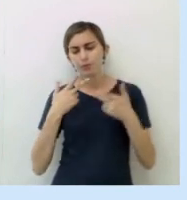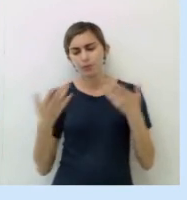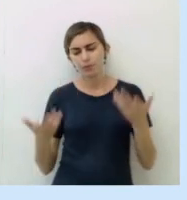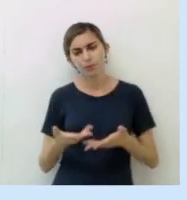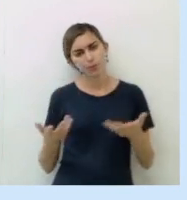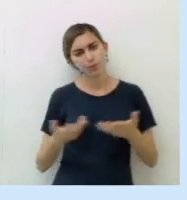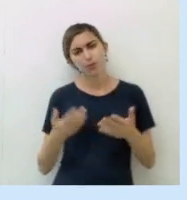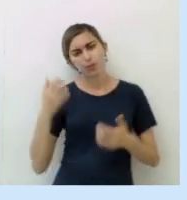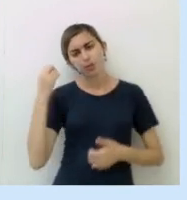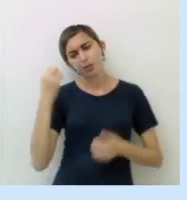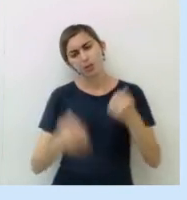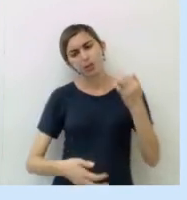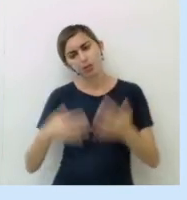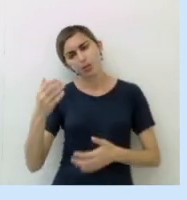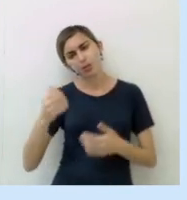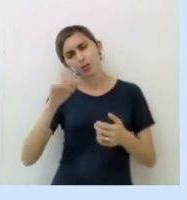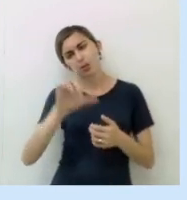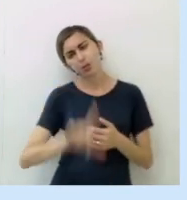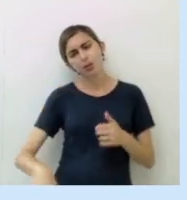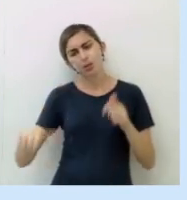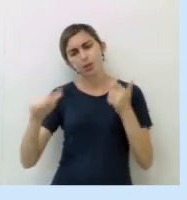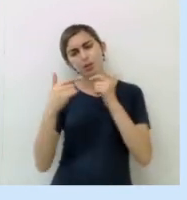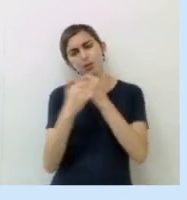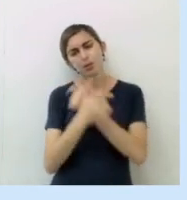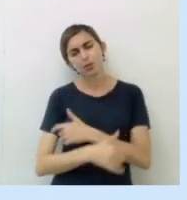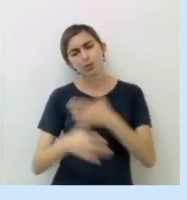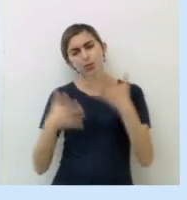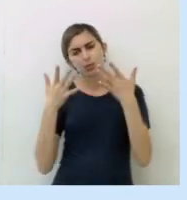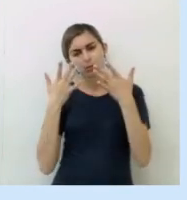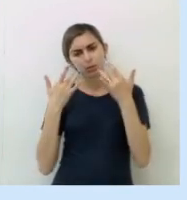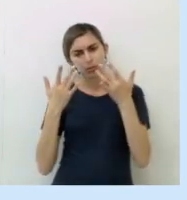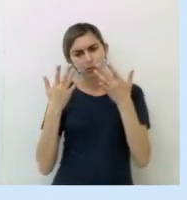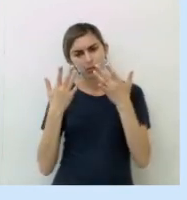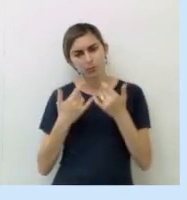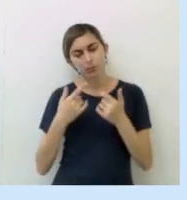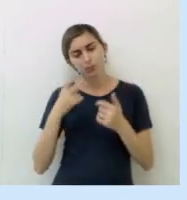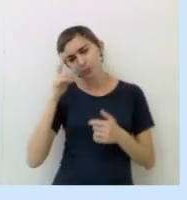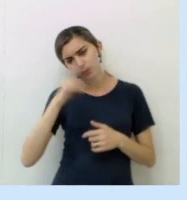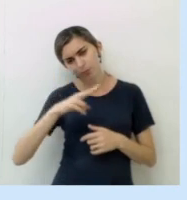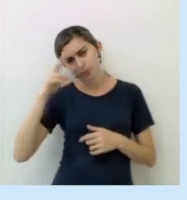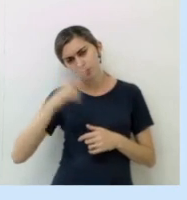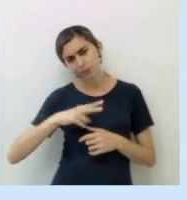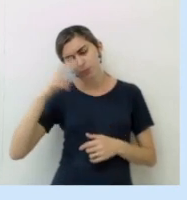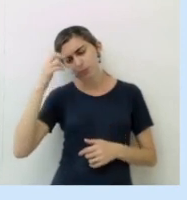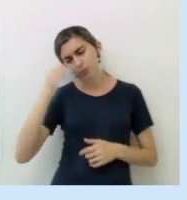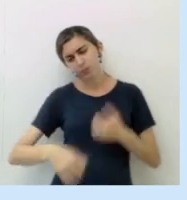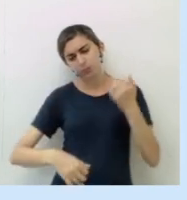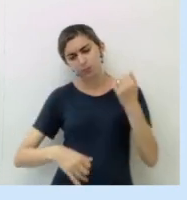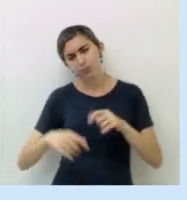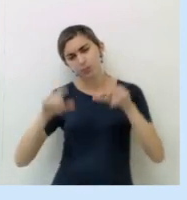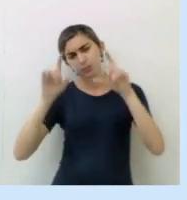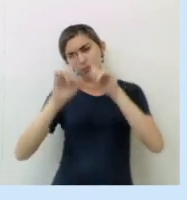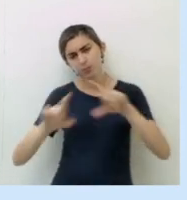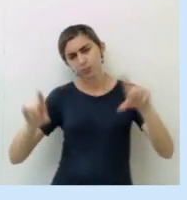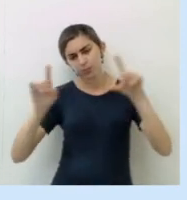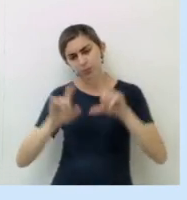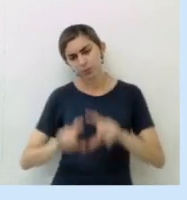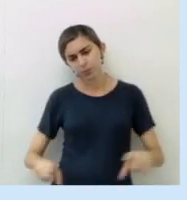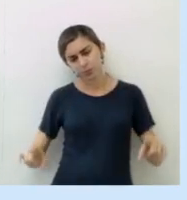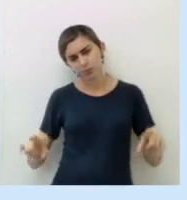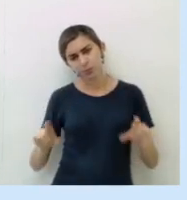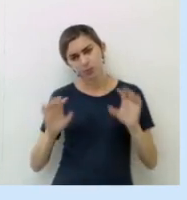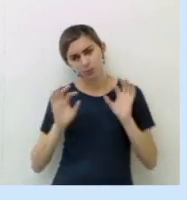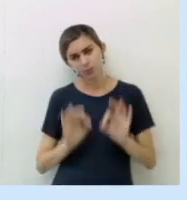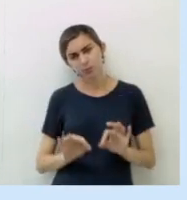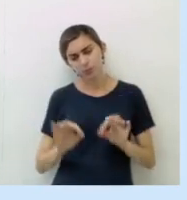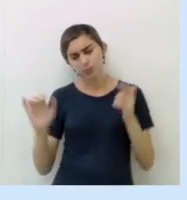épico narrativo, lírico, dramático. Lembrar que o narrativo é escrito em prosa,